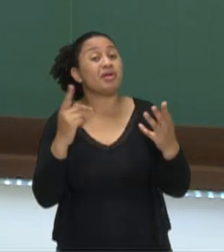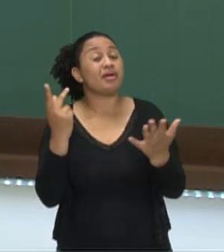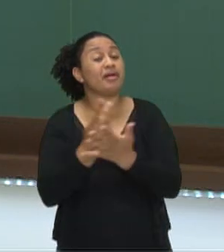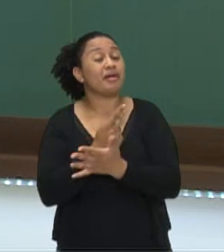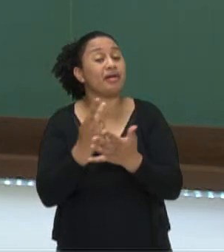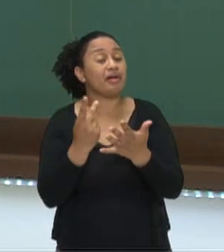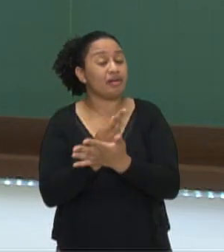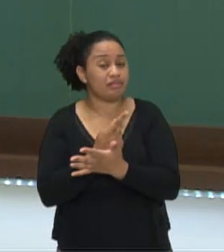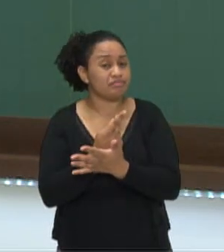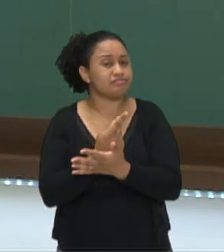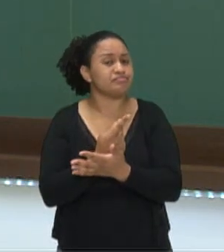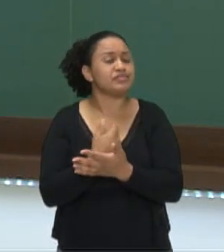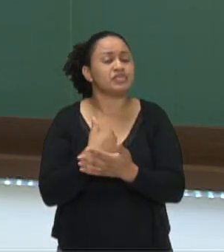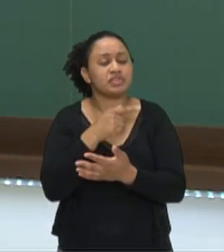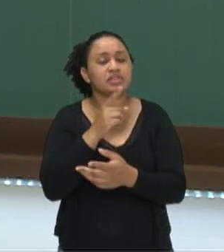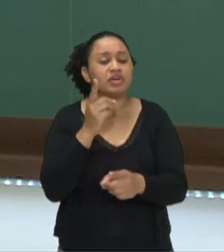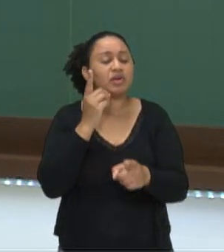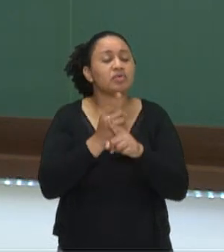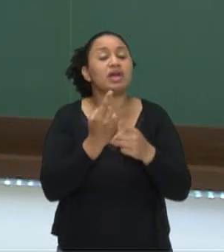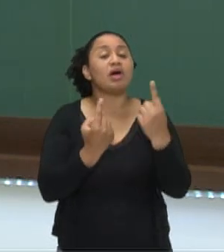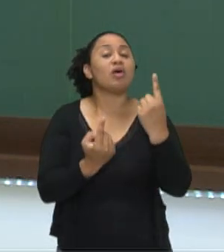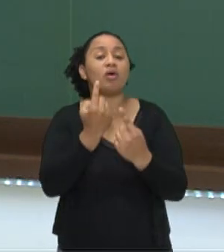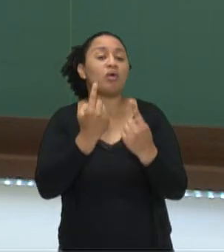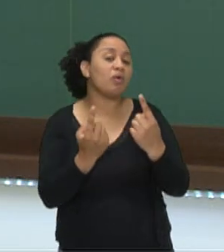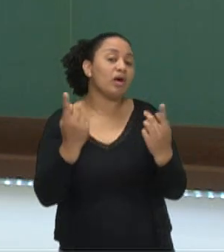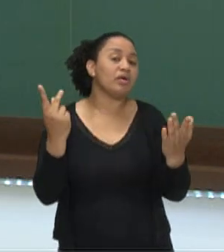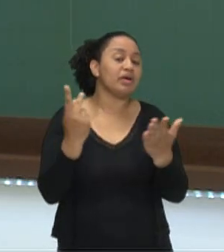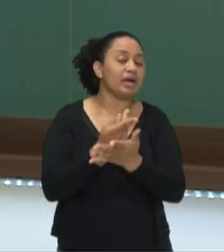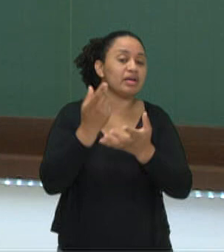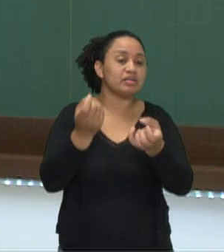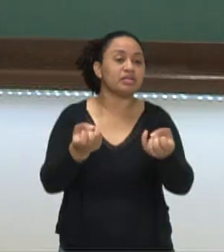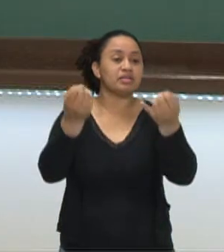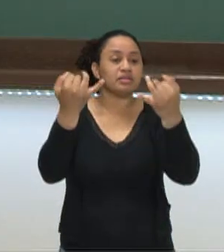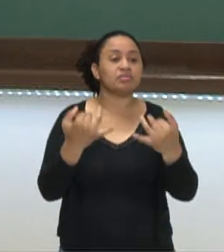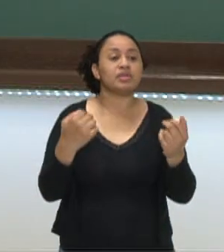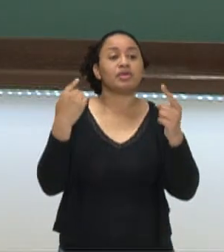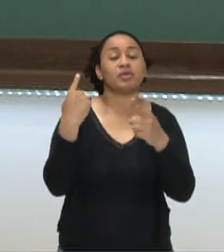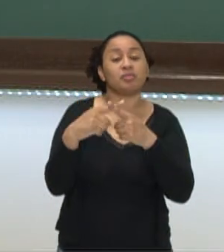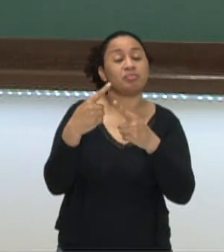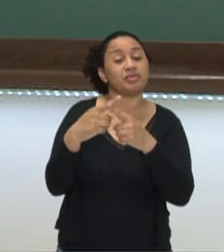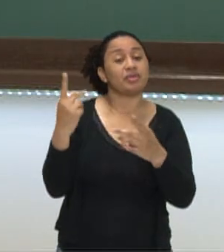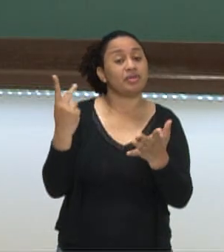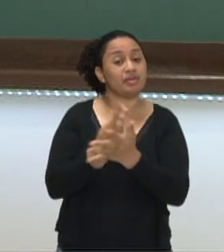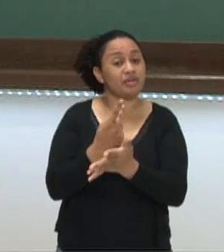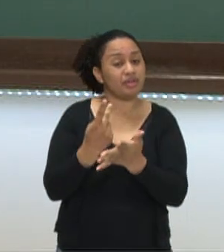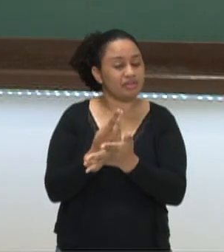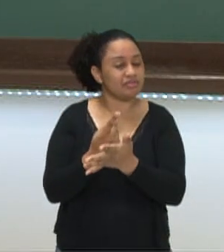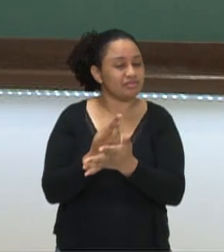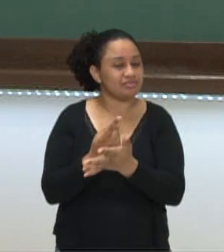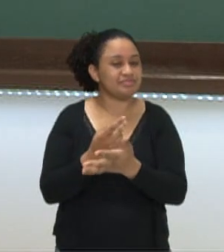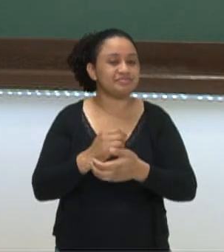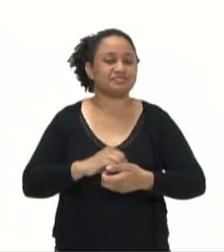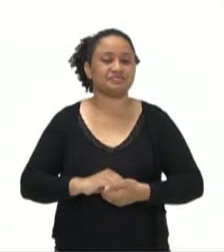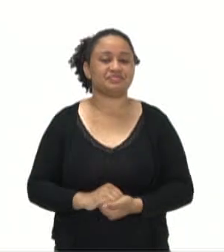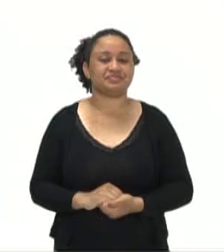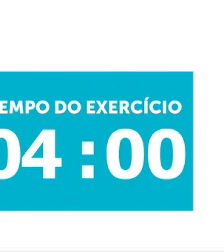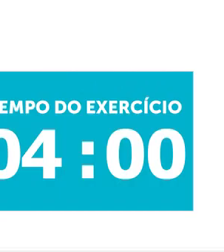está incorreta. Você vai identificar e explicar por que ela está errada. Vamos lá?